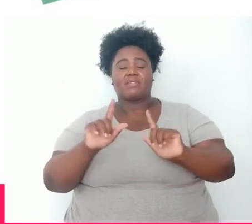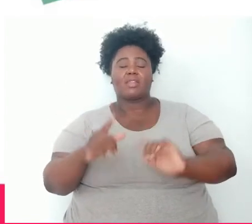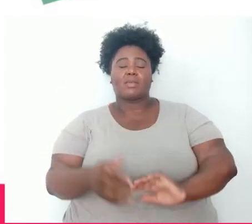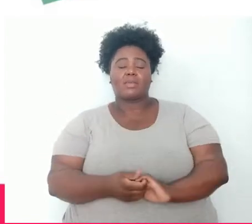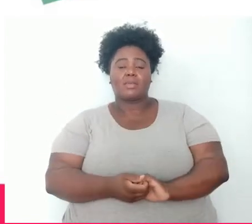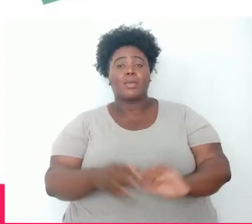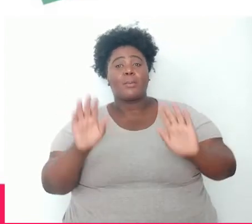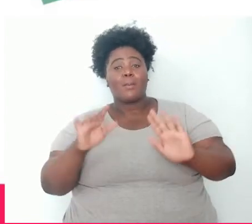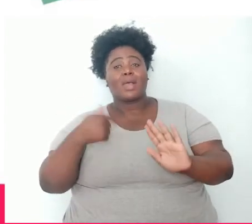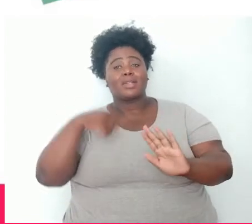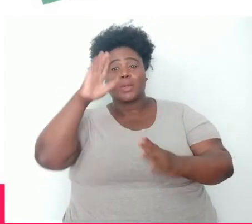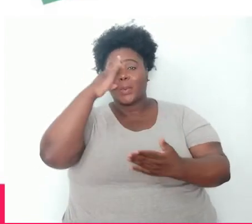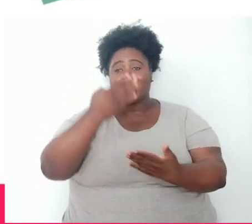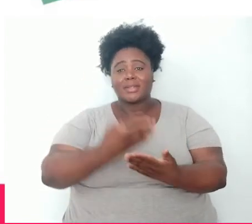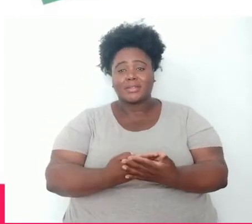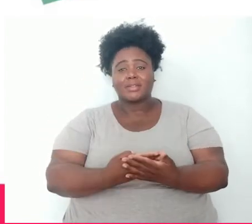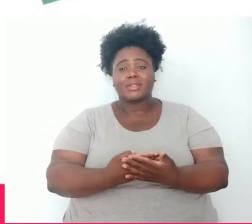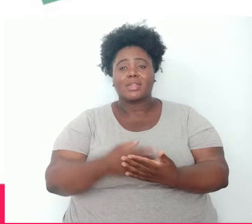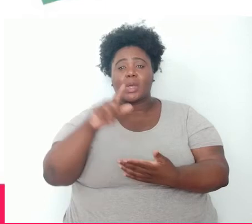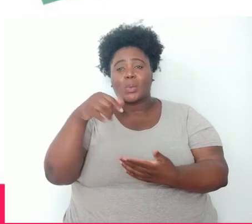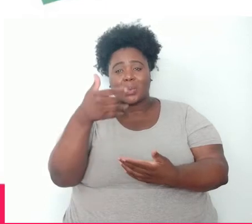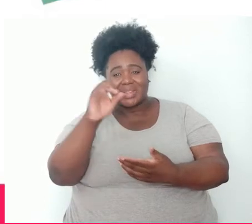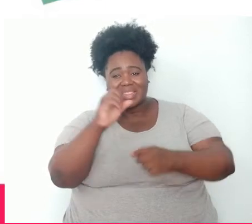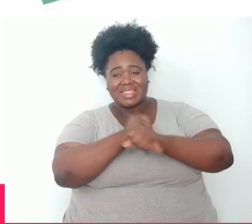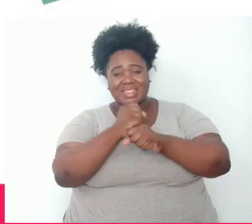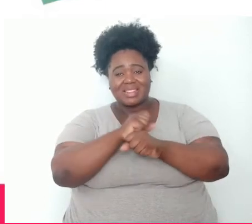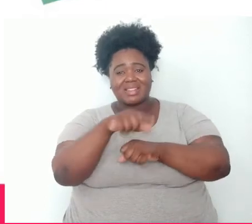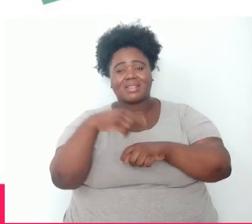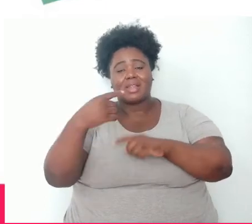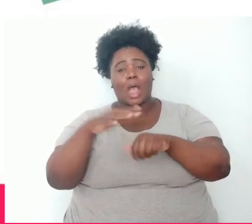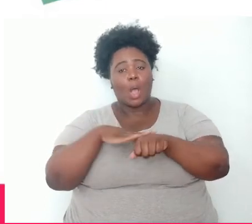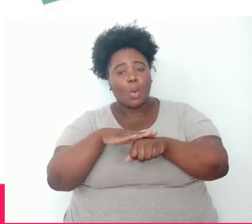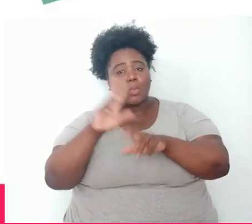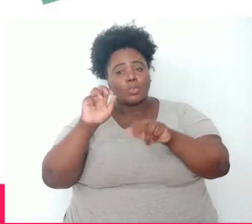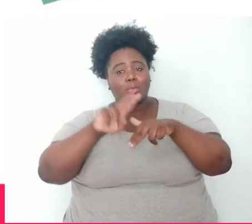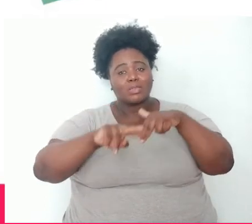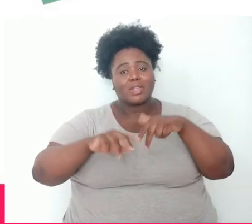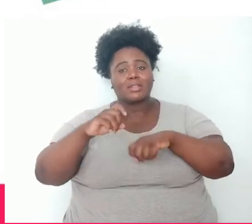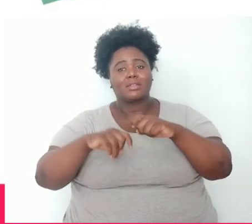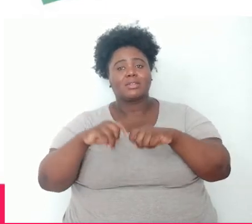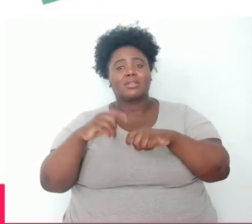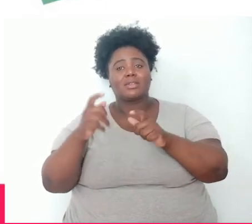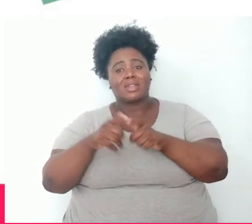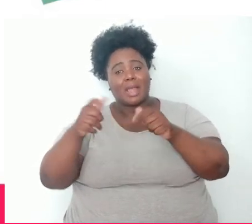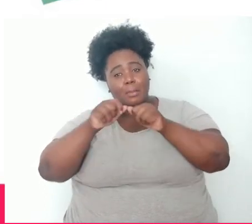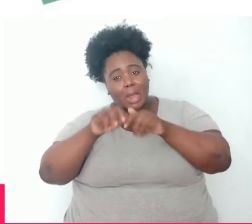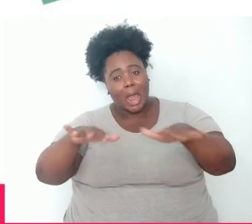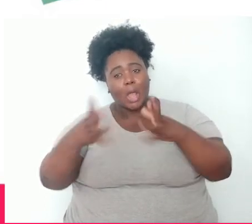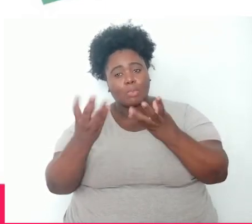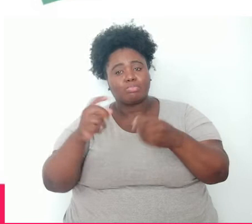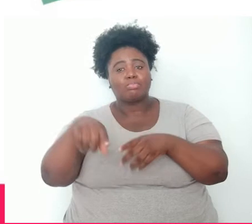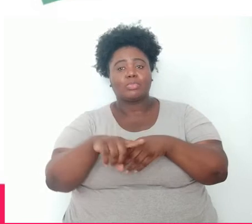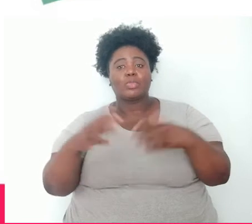eu acredito que nos últimos 10 anos os debates sobre gênero e sexualidade cresceram muito, né? Não à